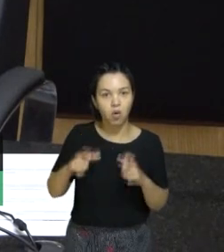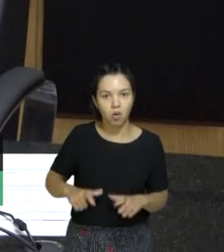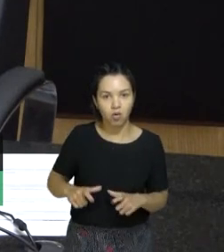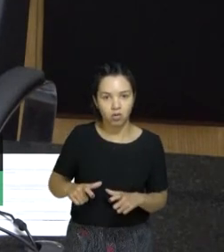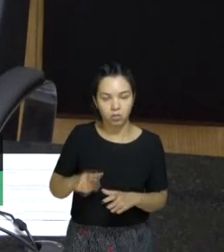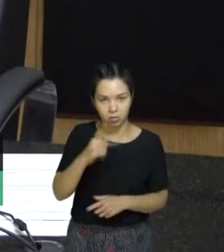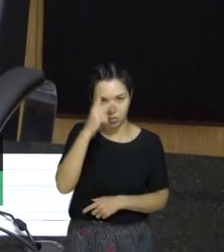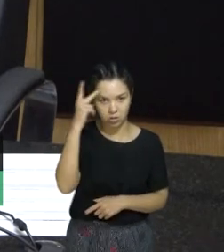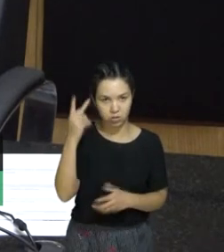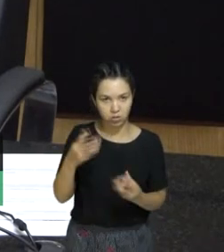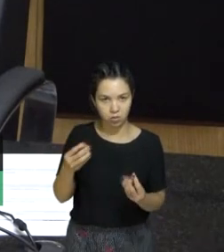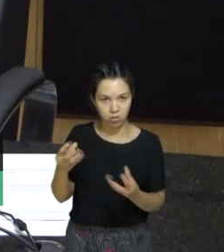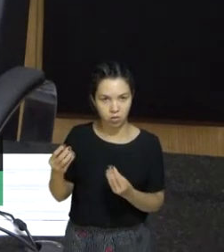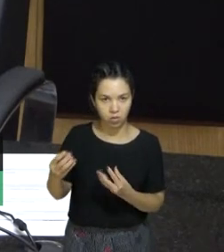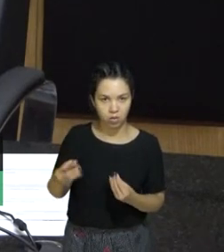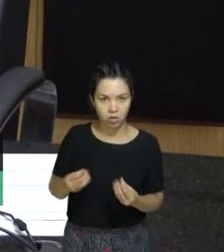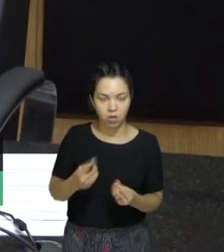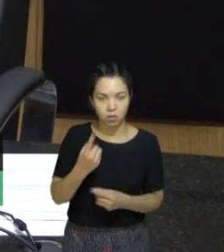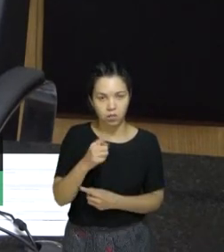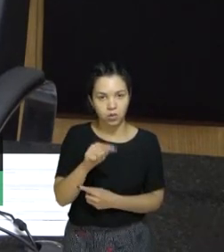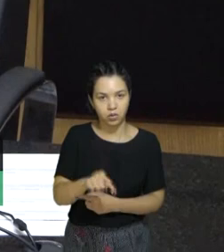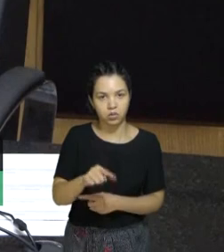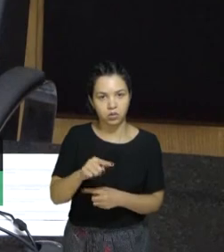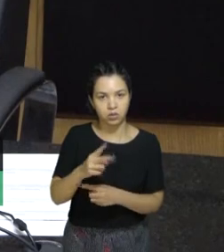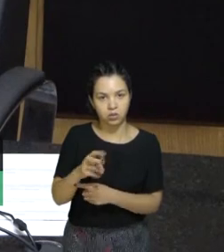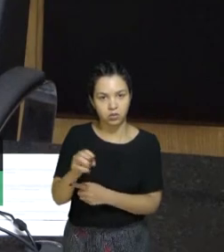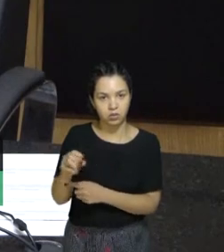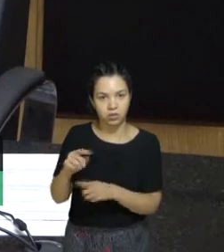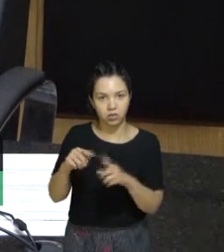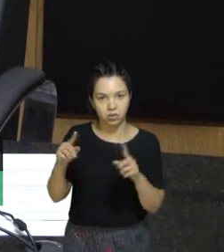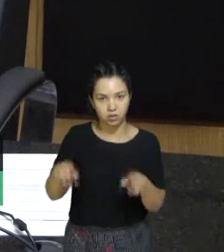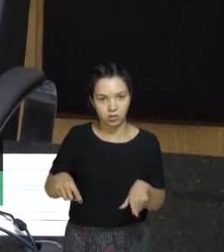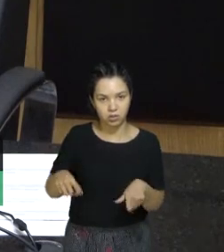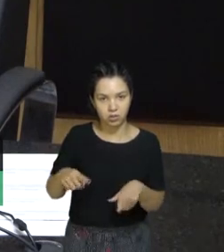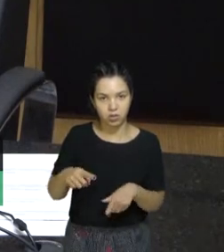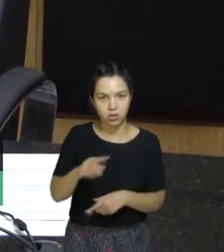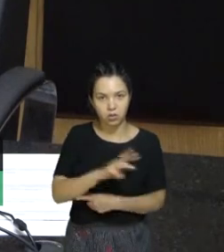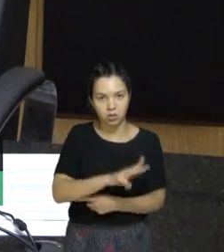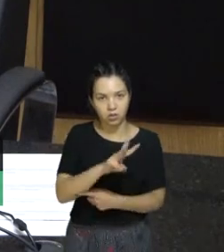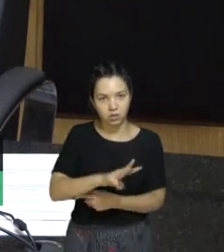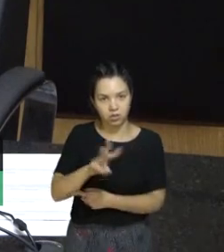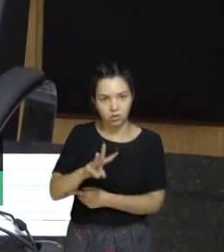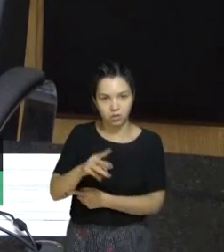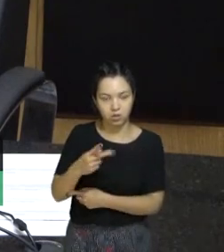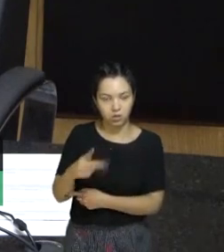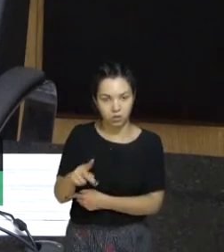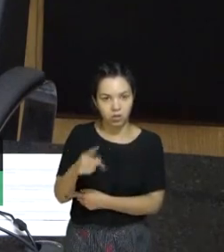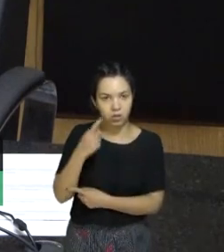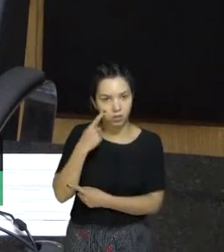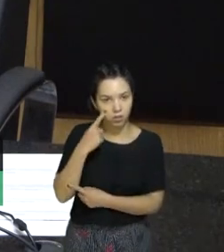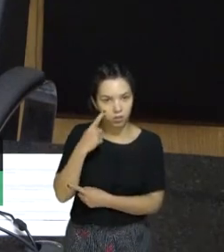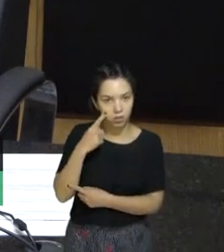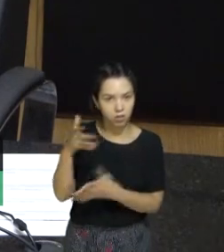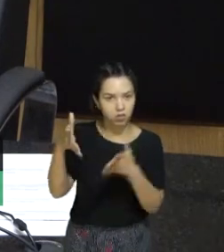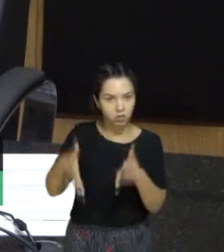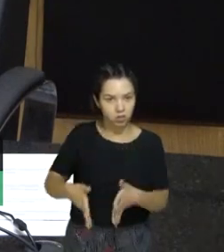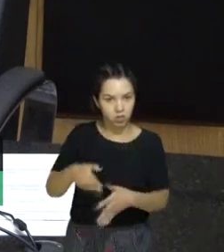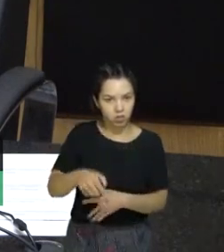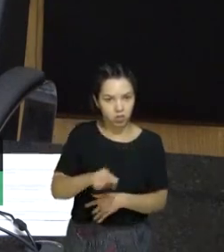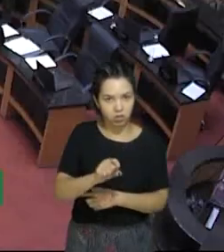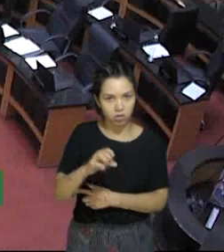gente, né? 1.200 servidores é muita gente. Está no site oficial do partido deles ali. Vamos ver se vai chegar alguma coisa aqui em Santa